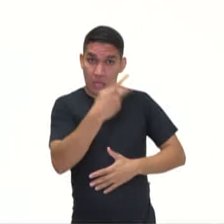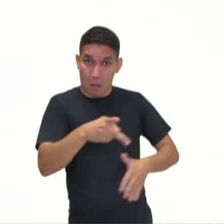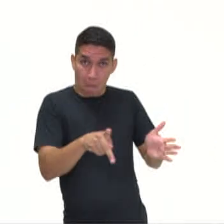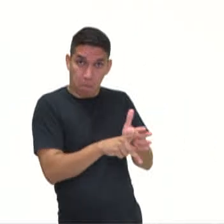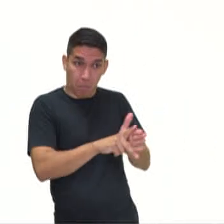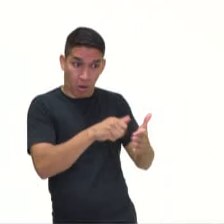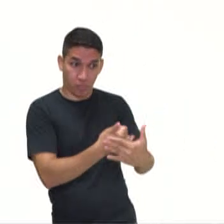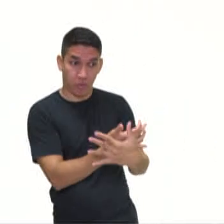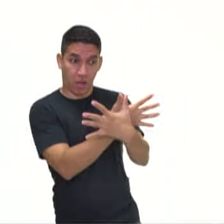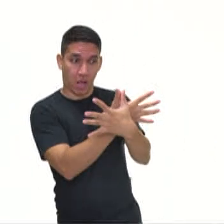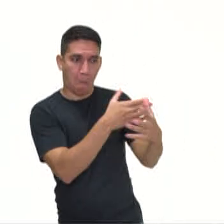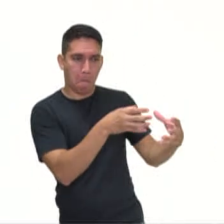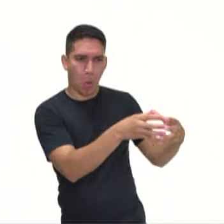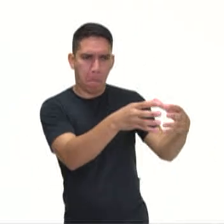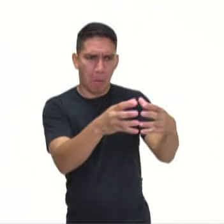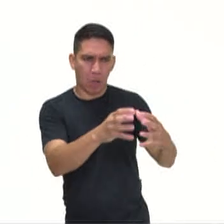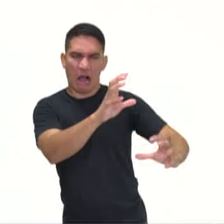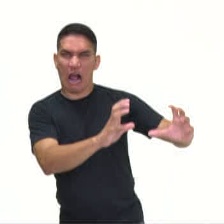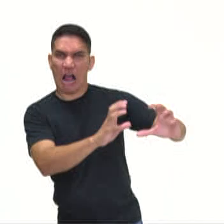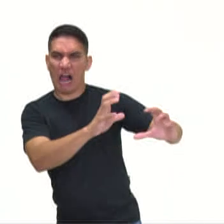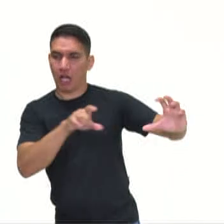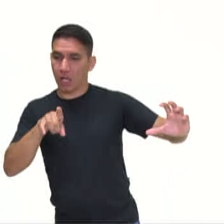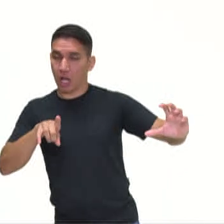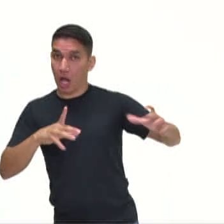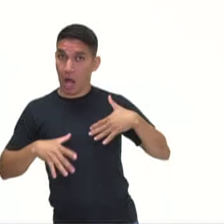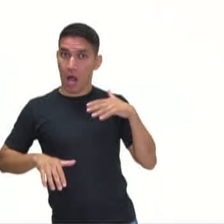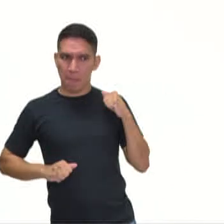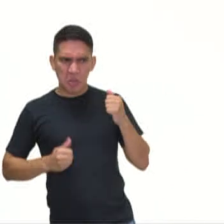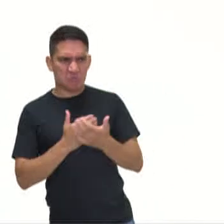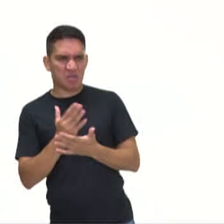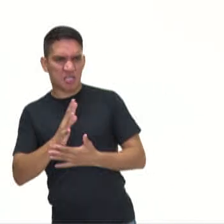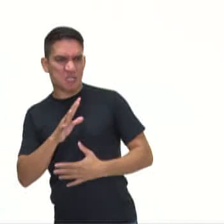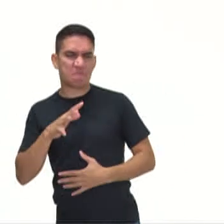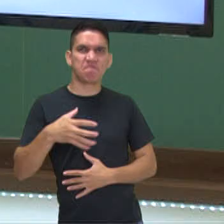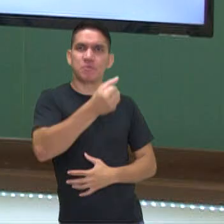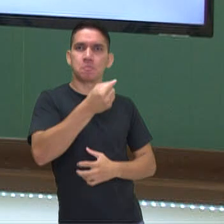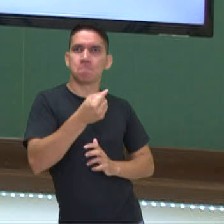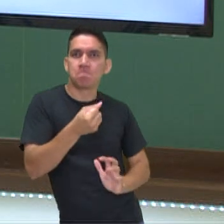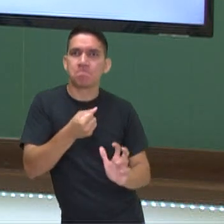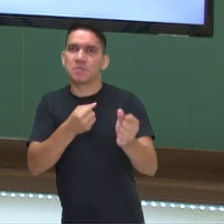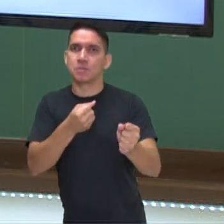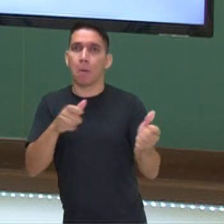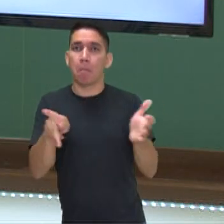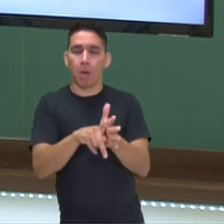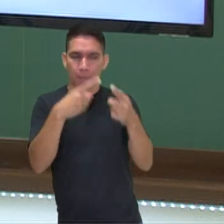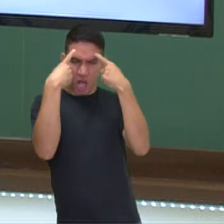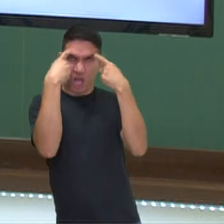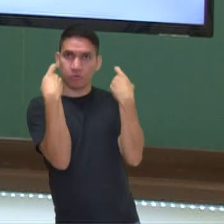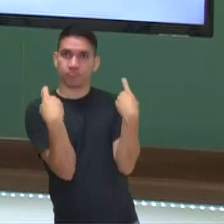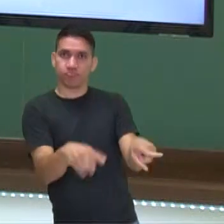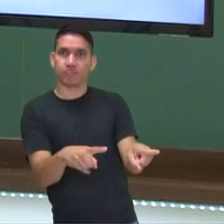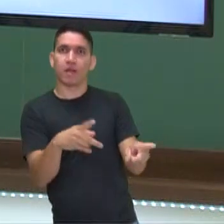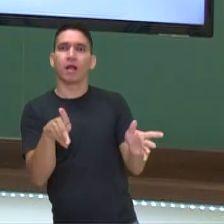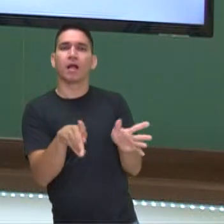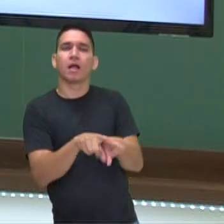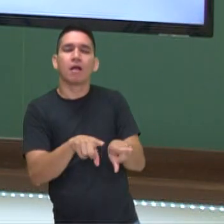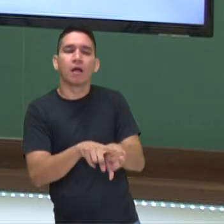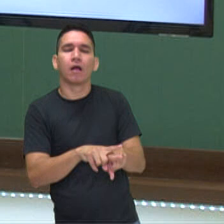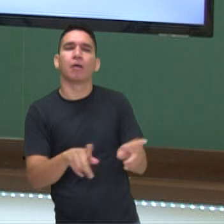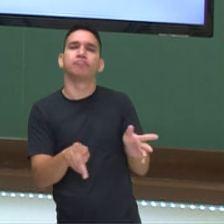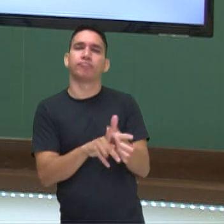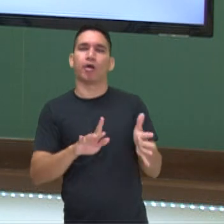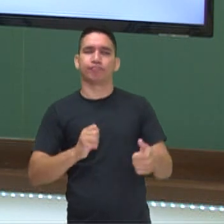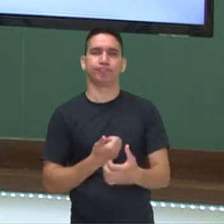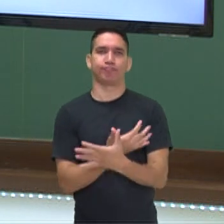por exemplo, os espanhóis dominaram com violência, né? A utilização aí da força, da violência, dominaram o Império